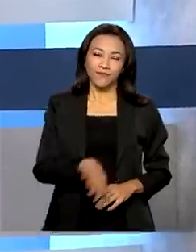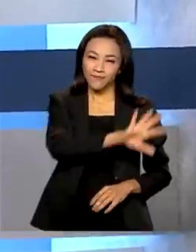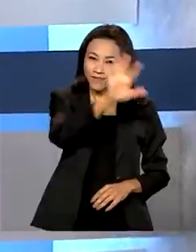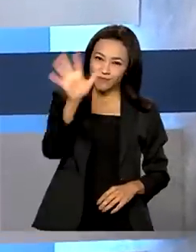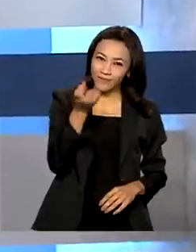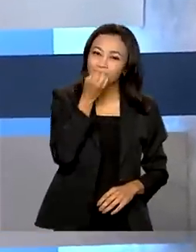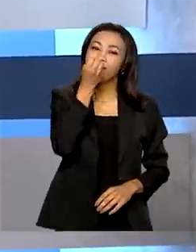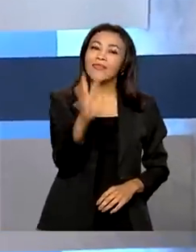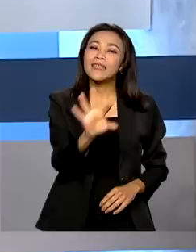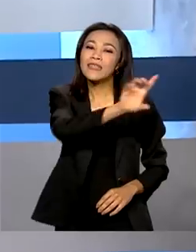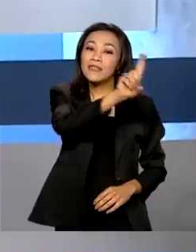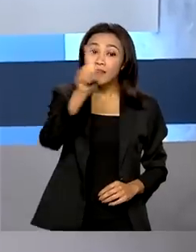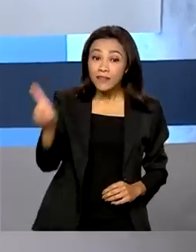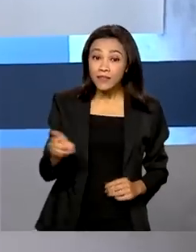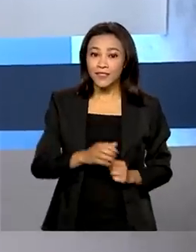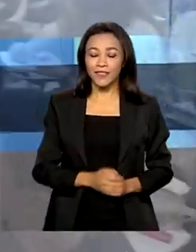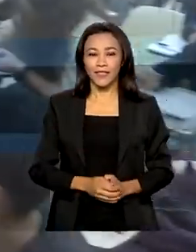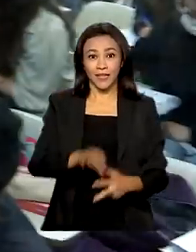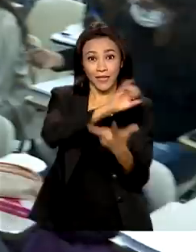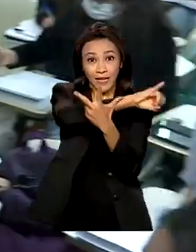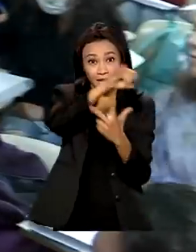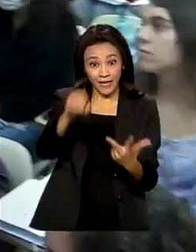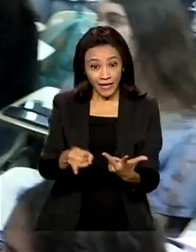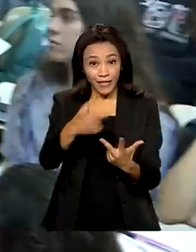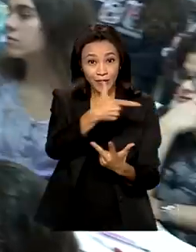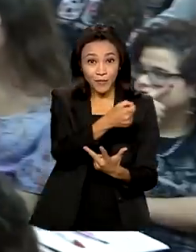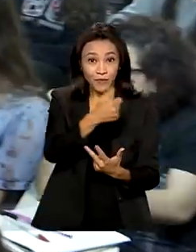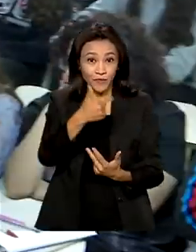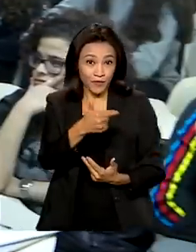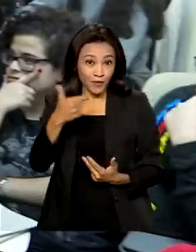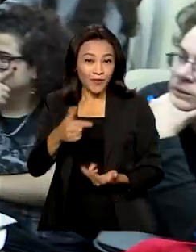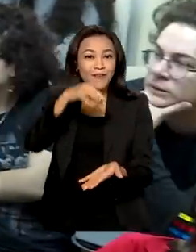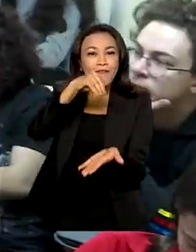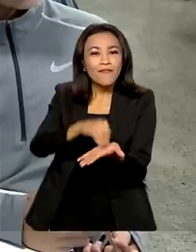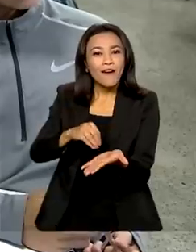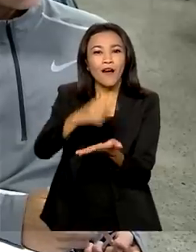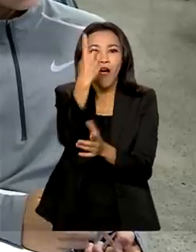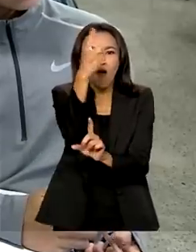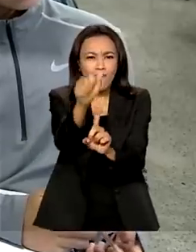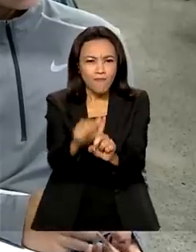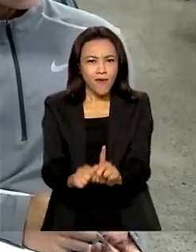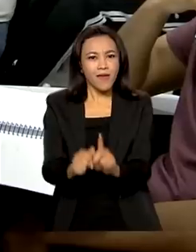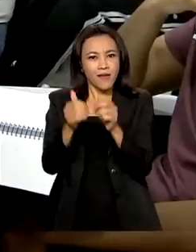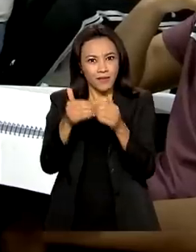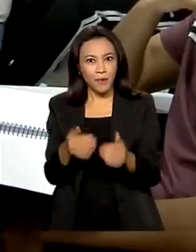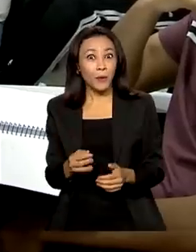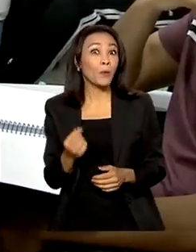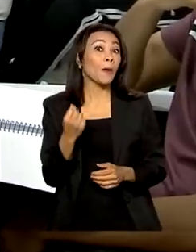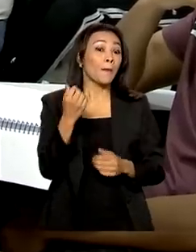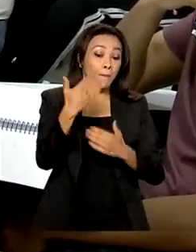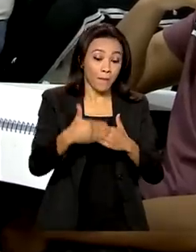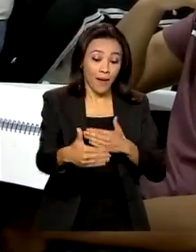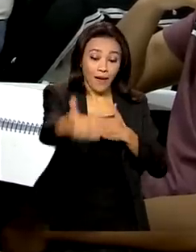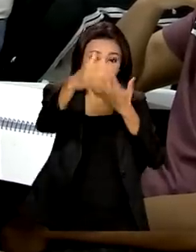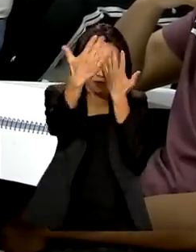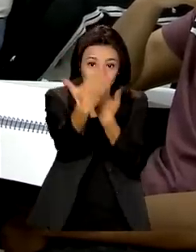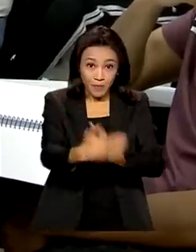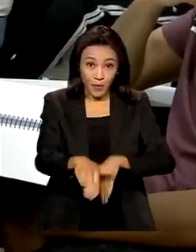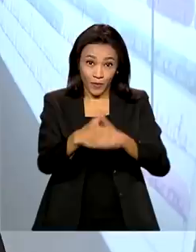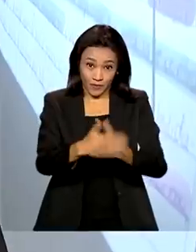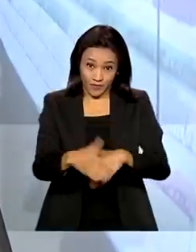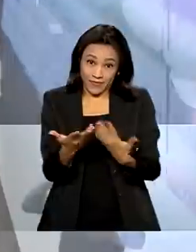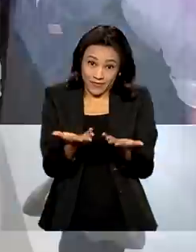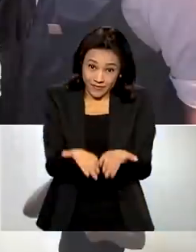Olá bom dia Enem 2022 falta um mês para o primeiro dia do Exame Nacional do Ensino